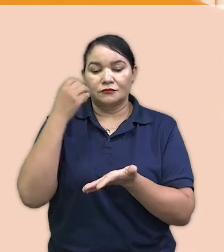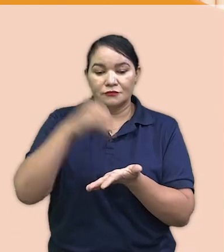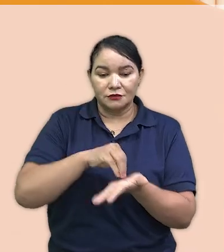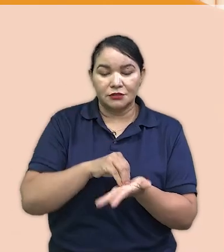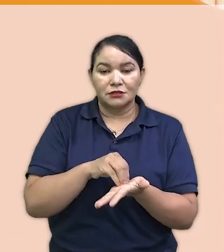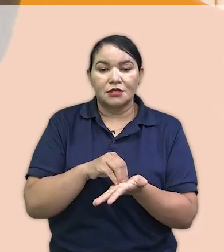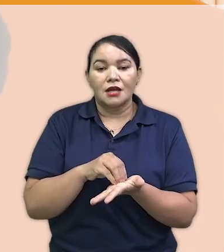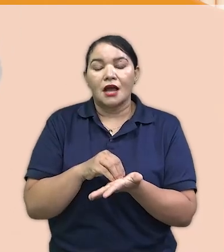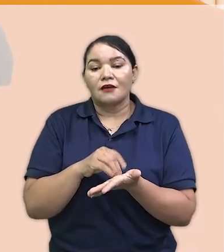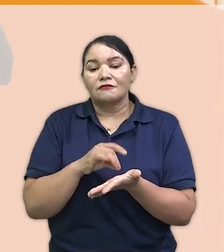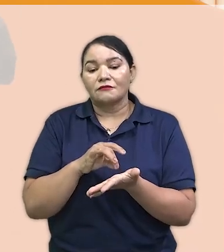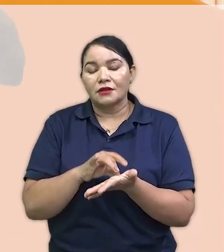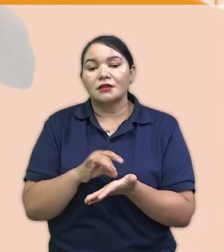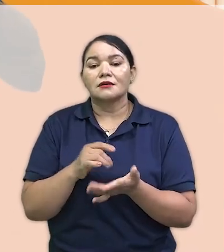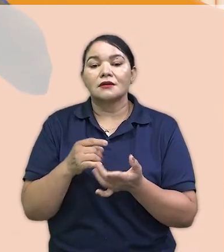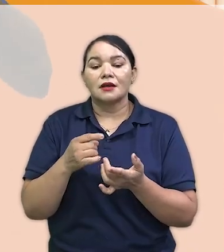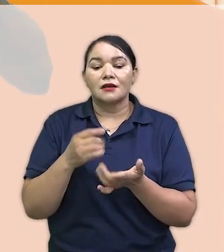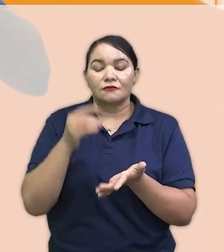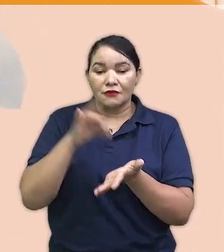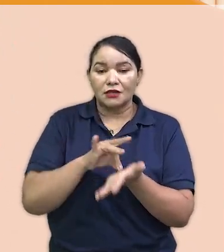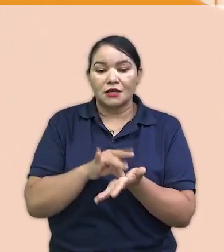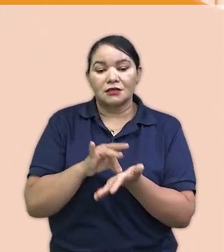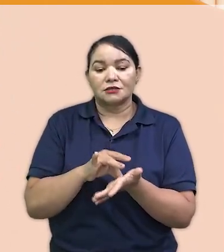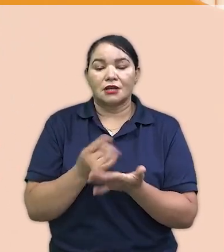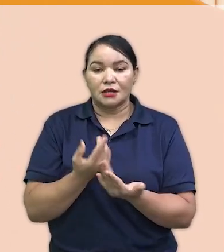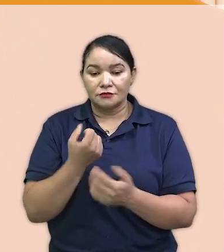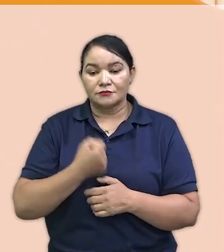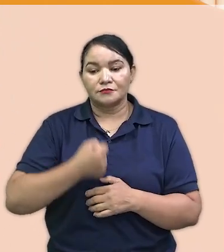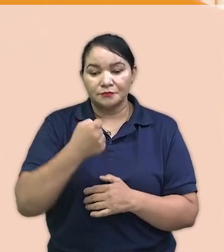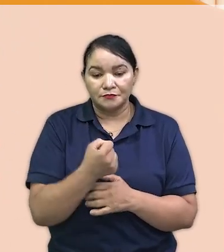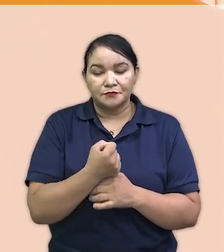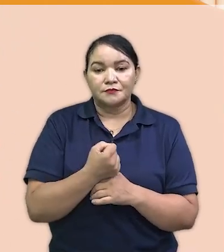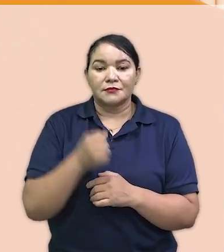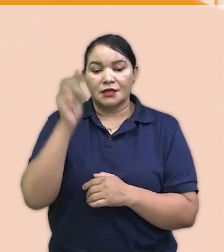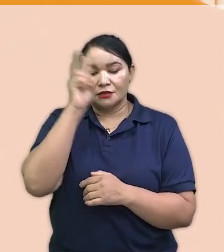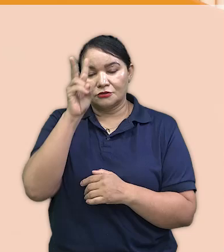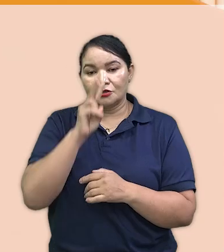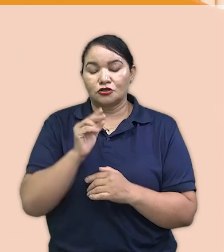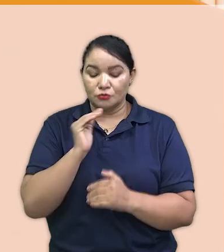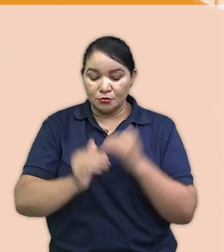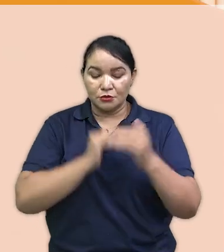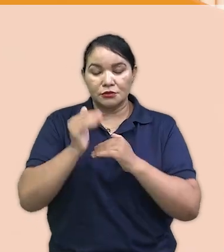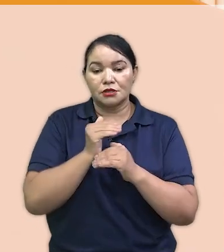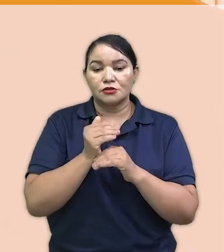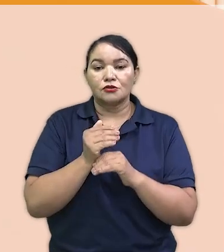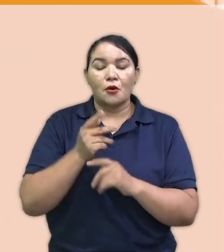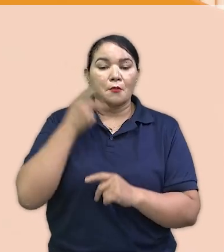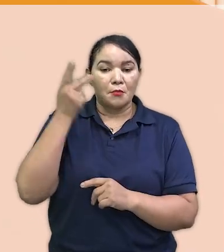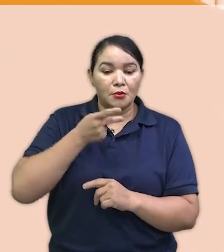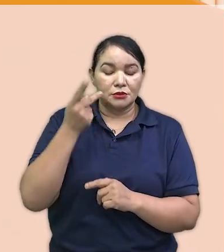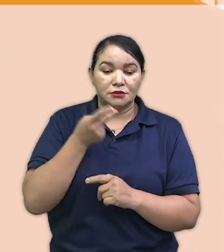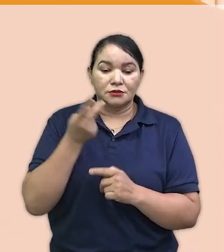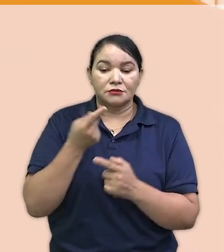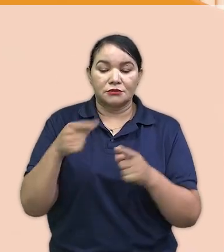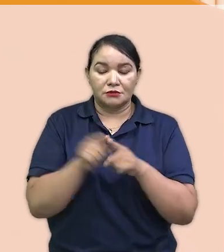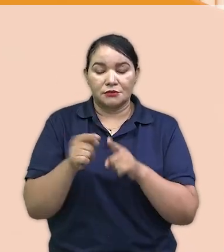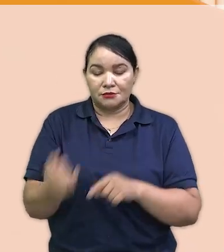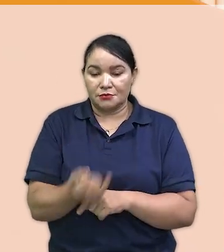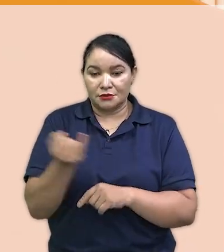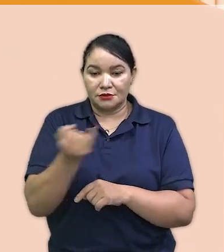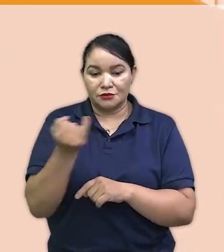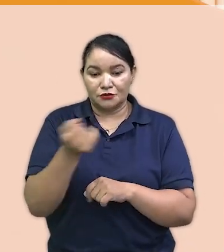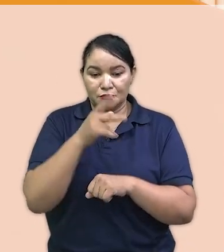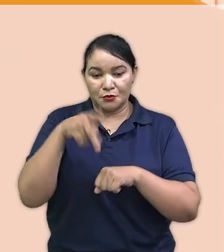e sermos protagonistas dessa nossa história e deste processo todo político tão